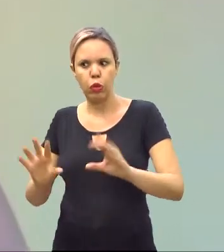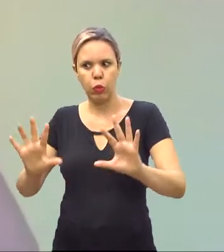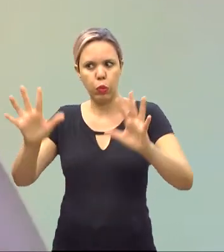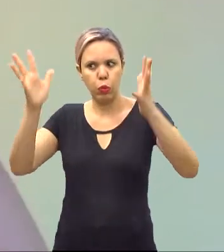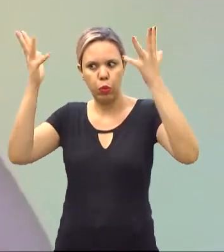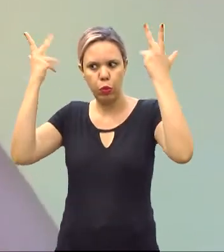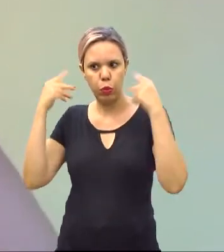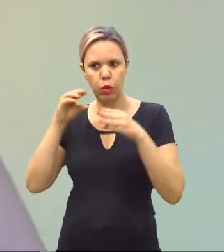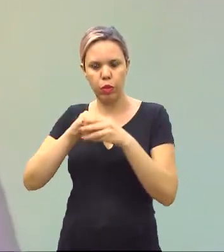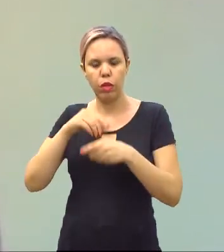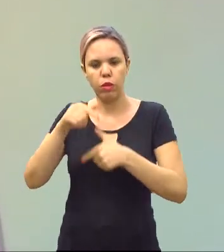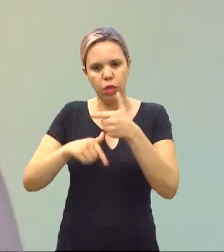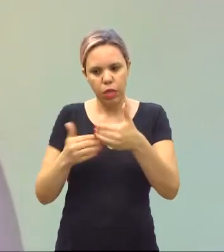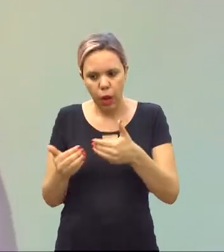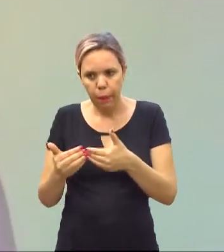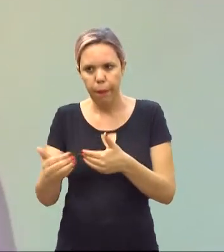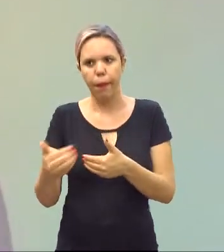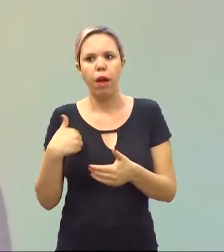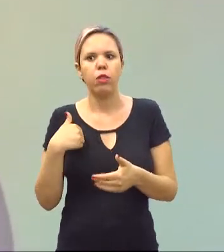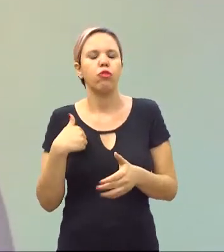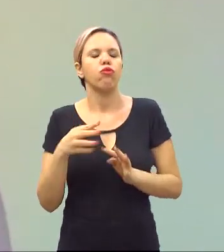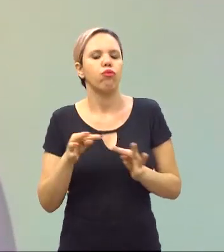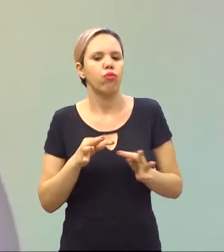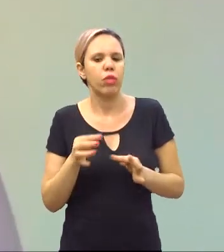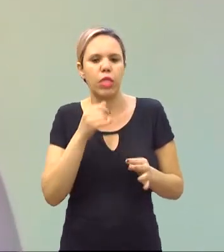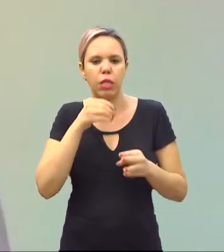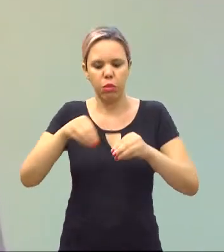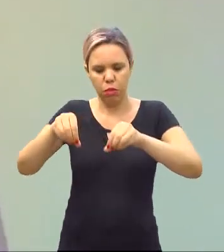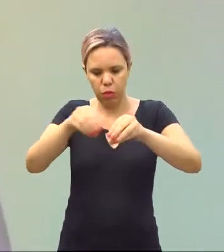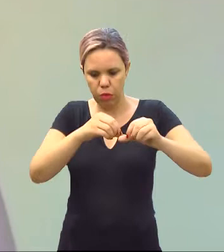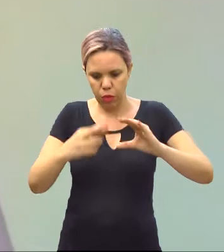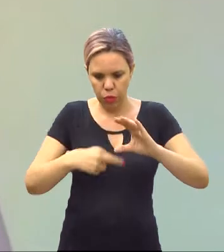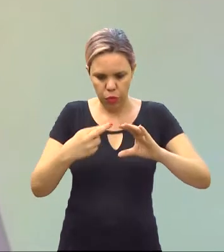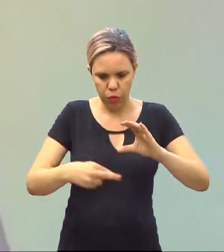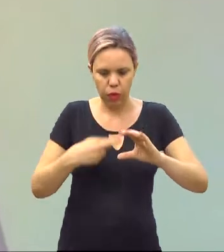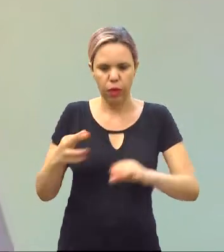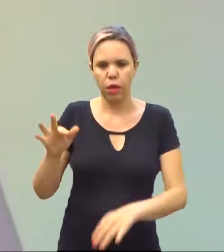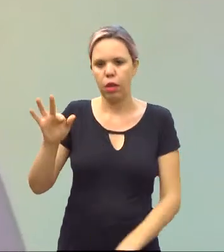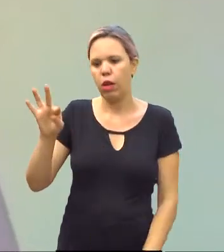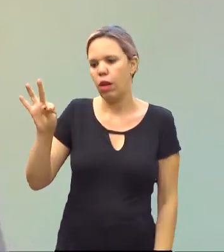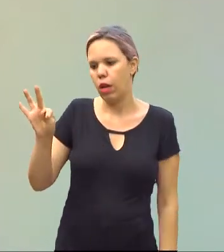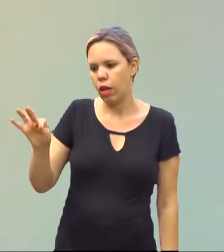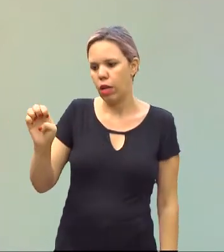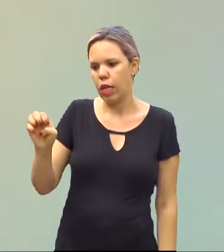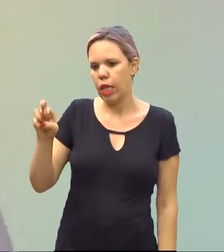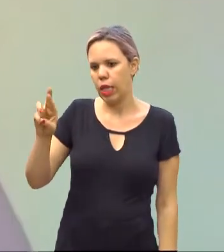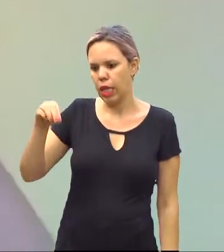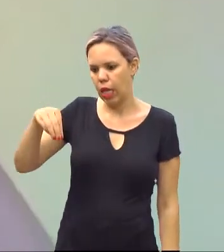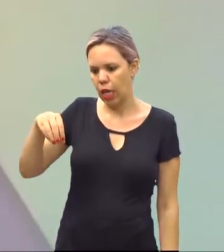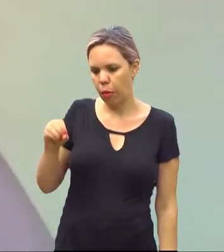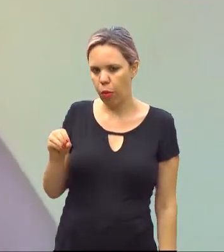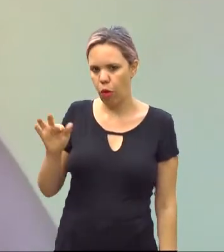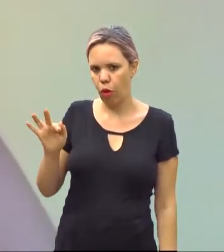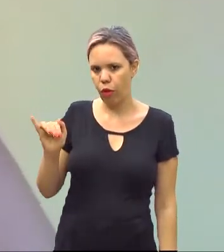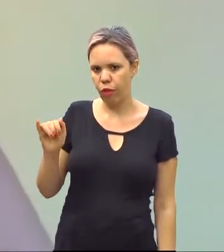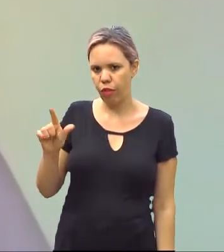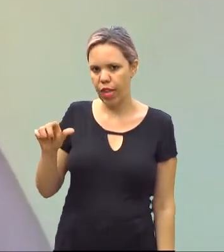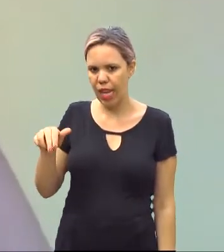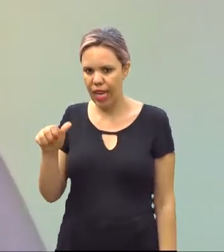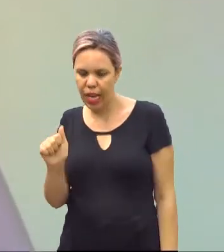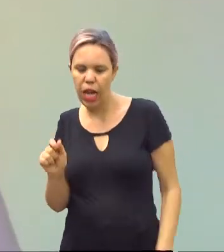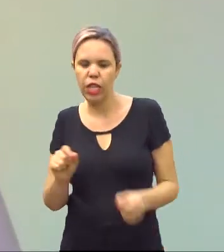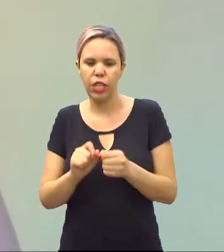desse processo. Quando a gente trata da compostagem termofílica, que aí quem faz a decomposição das